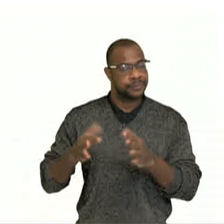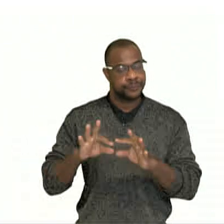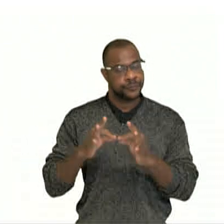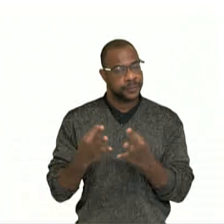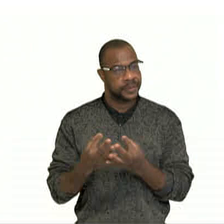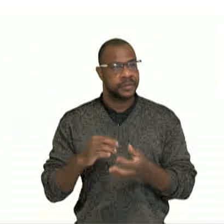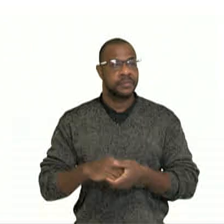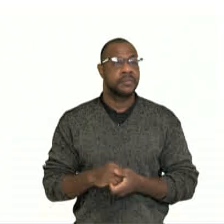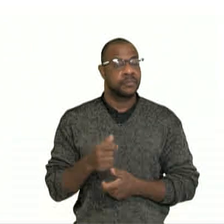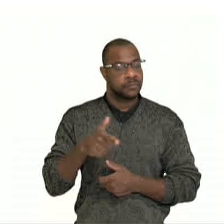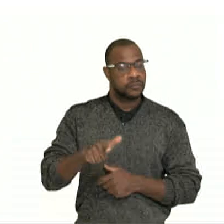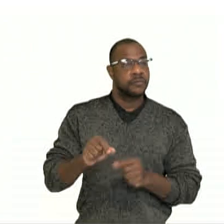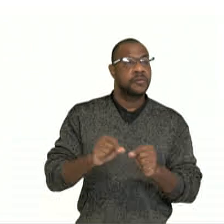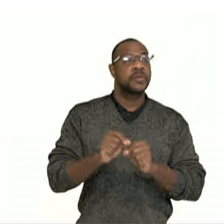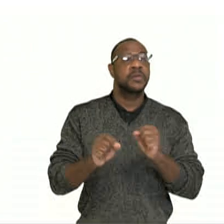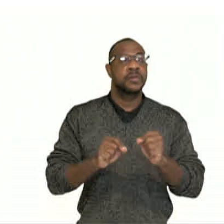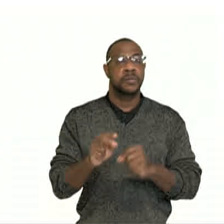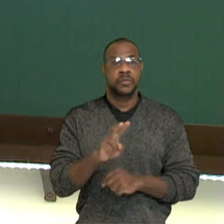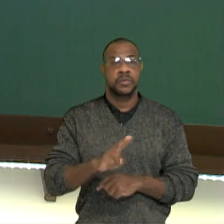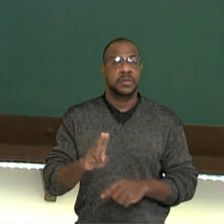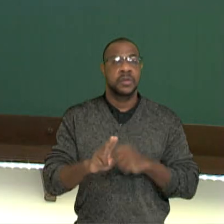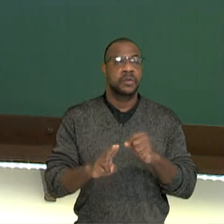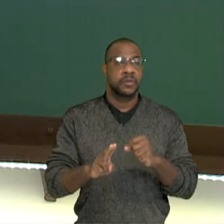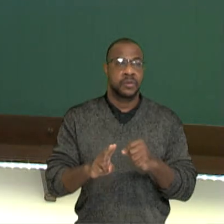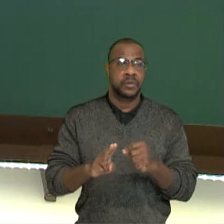Novamente, o que, que nós vamos fazer? Vamos utilizar